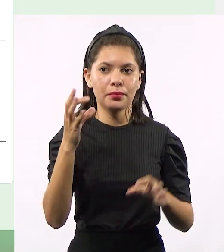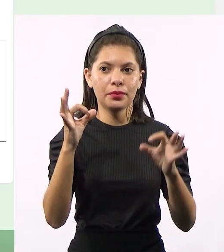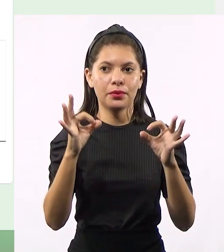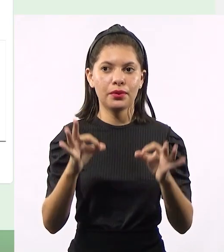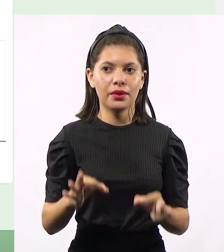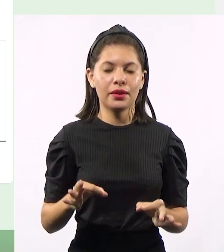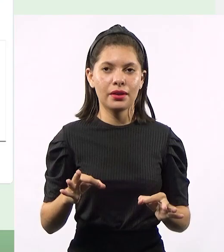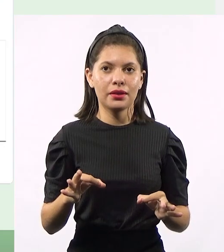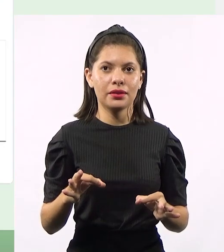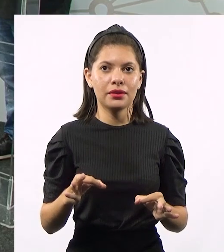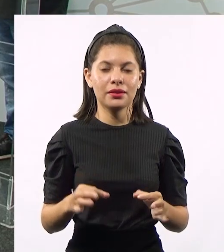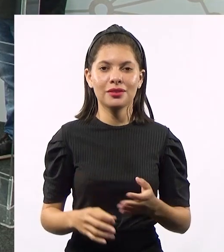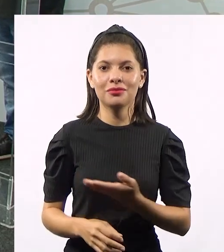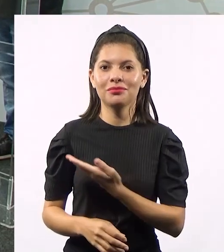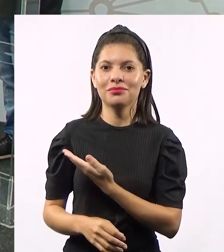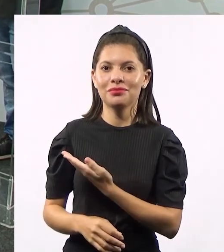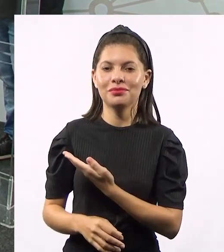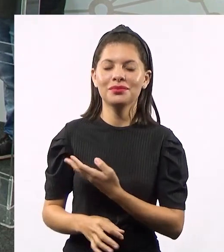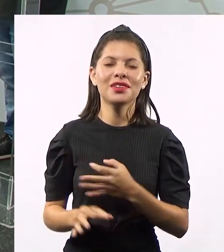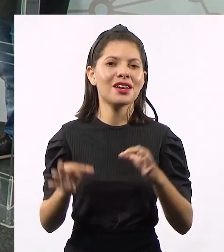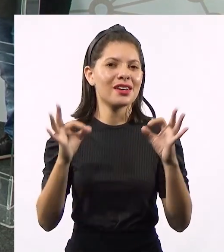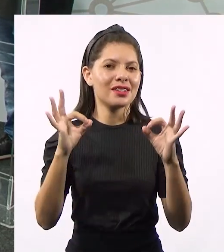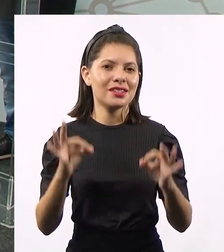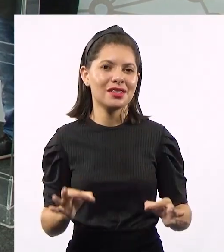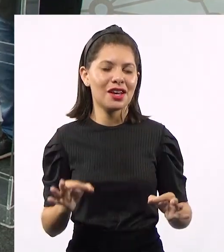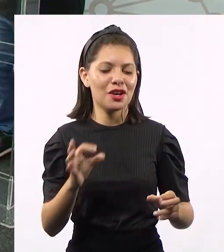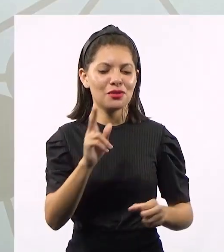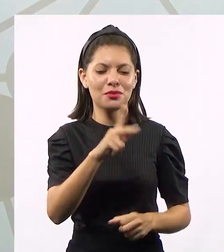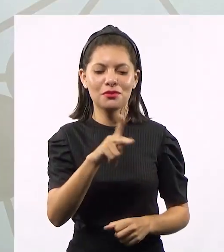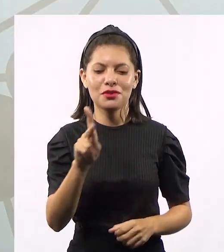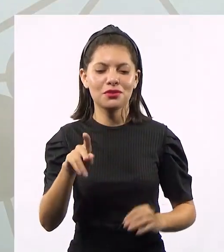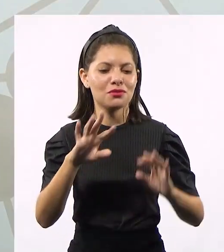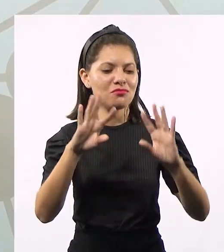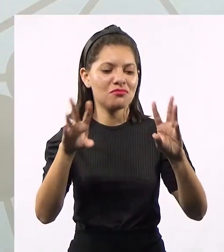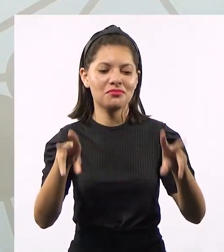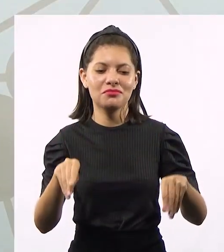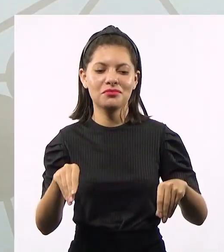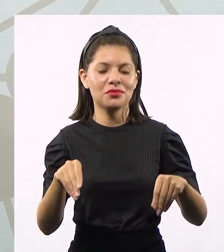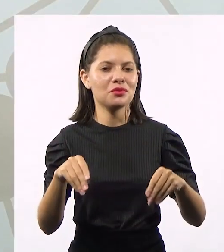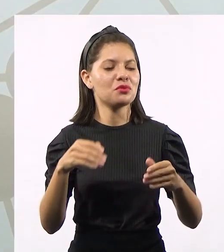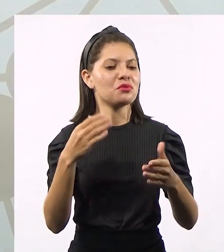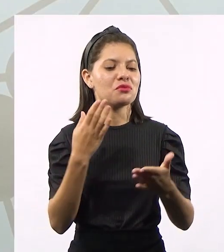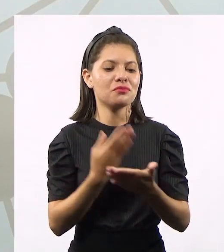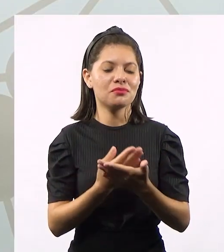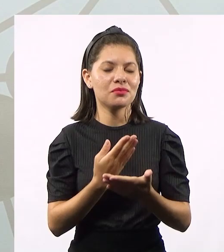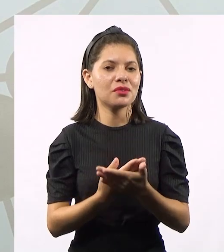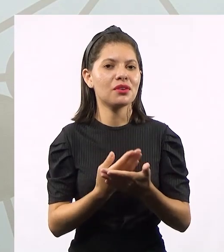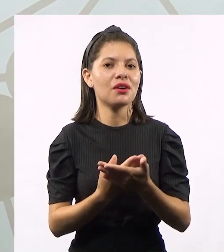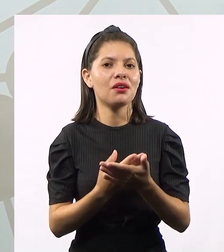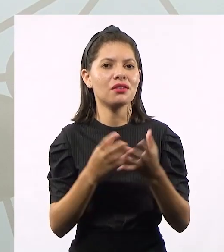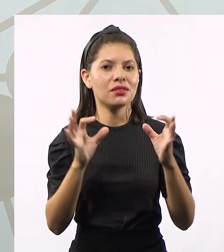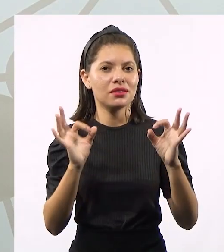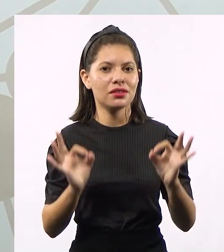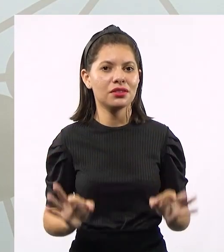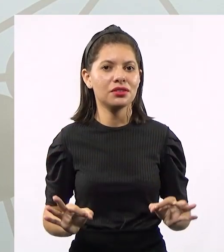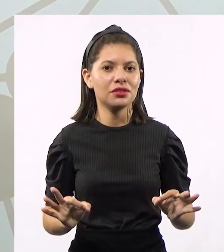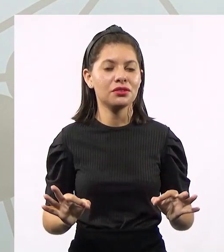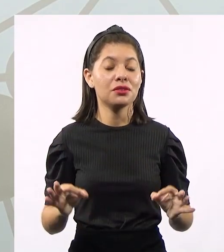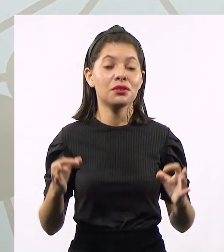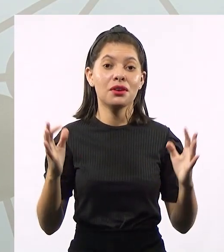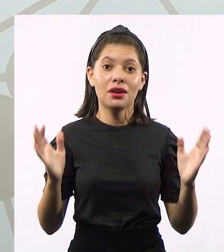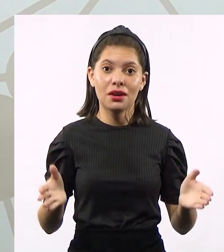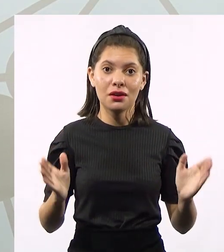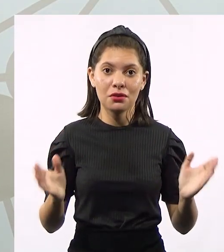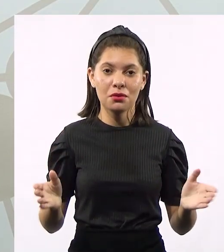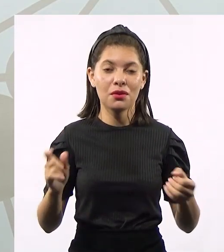Mais algum comentário, professor? Perfeito, acho que o professor já abordou aí completamente a ferramenta. Pessoal, agora é só a gente